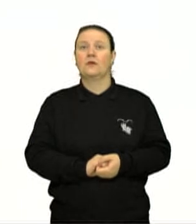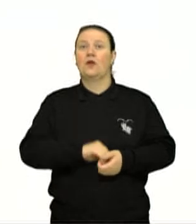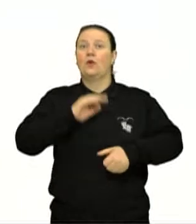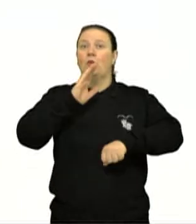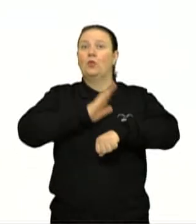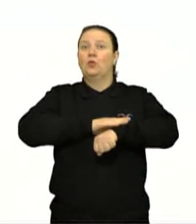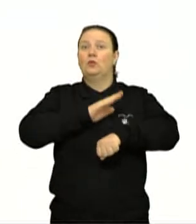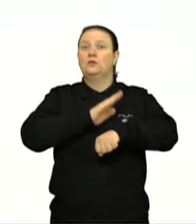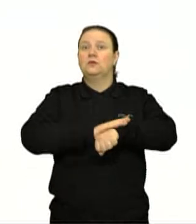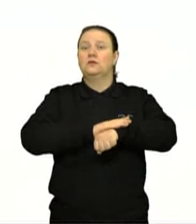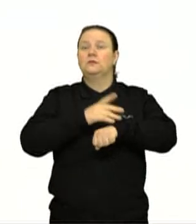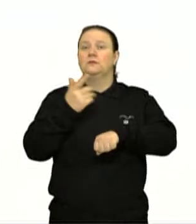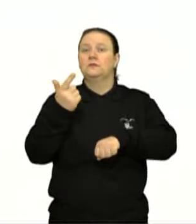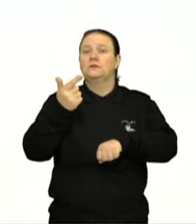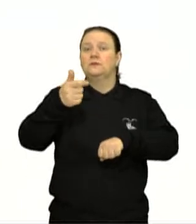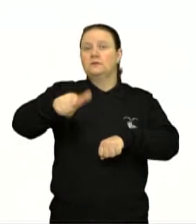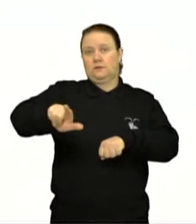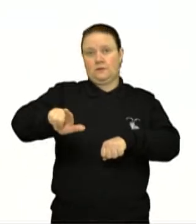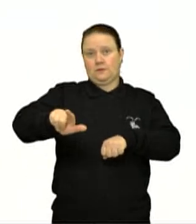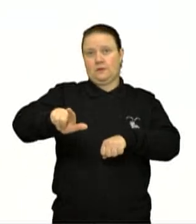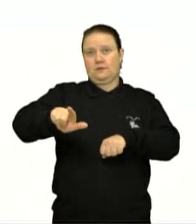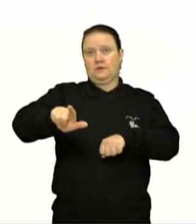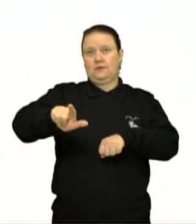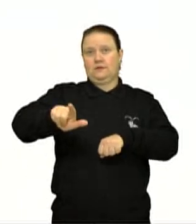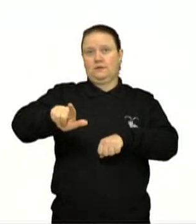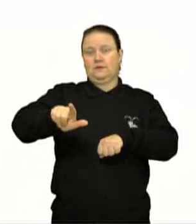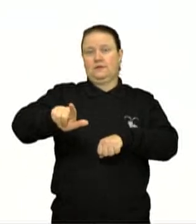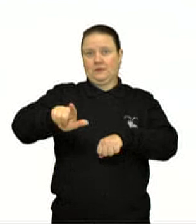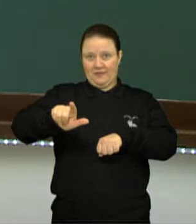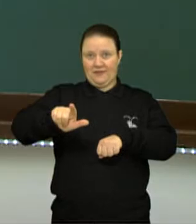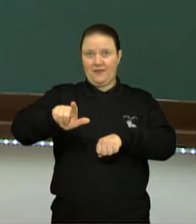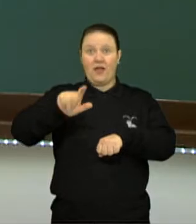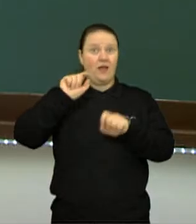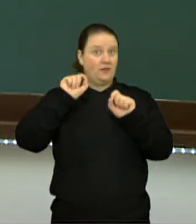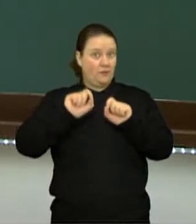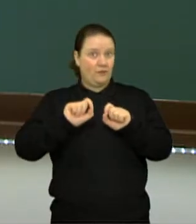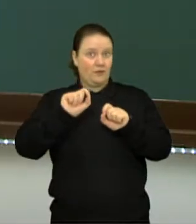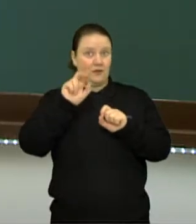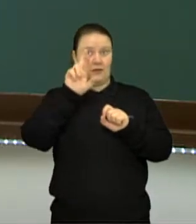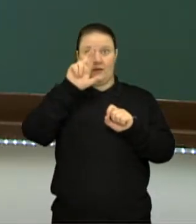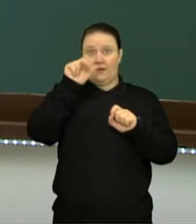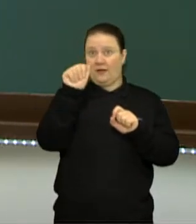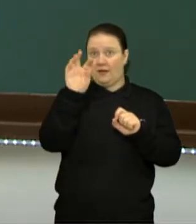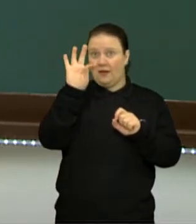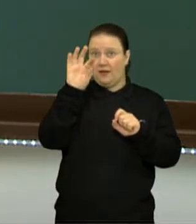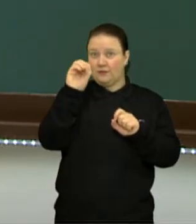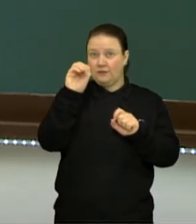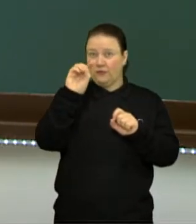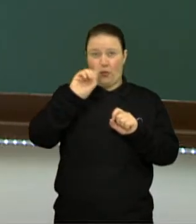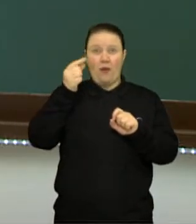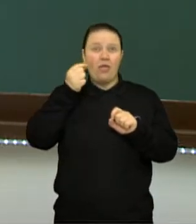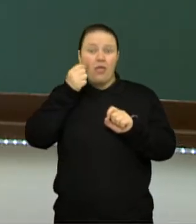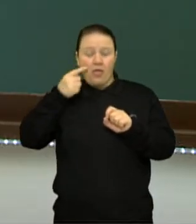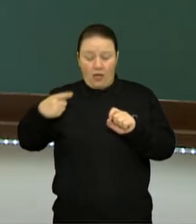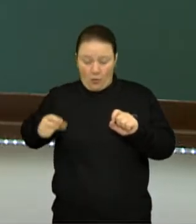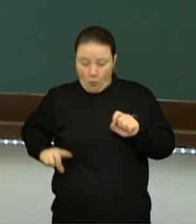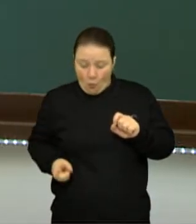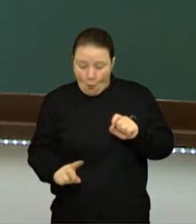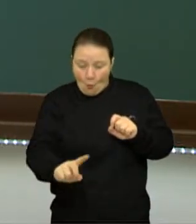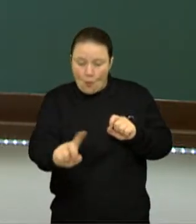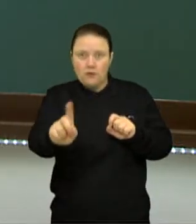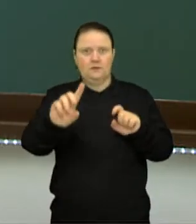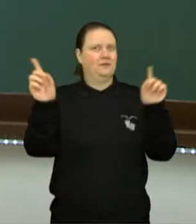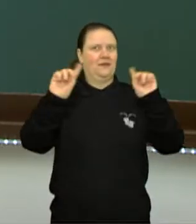de um tempo, de um momento, de um instante, ok? Então, rato não é rato, rato é